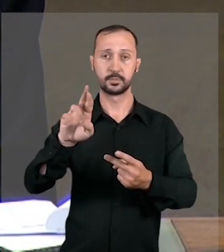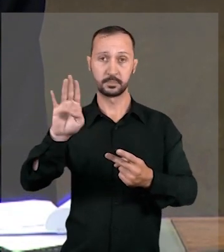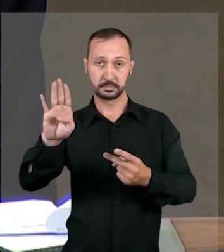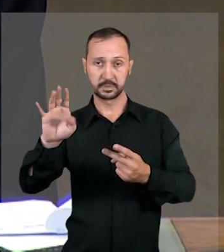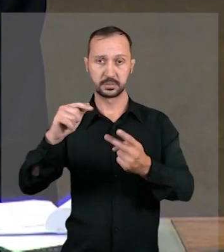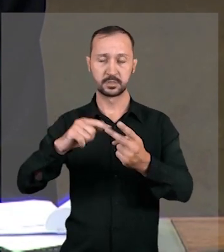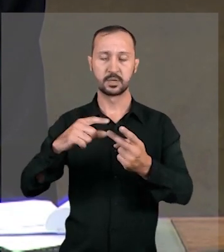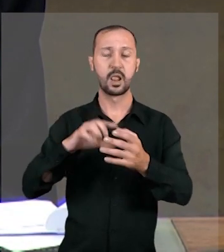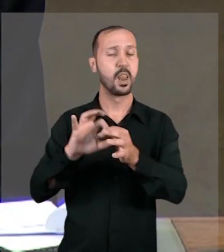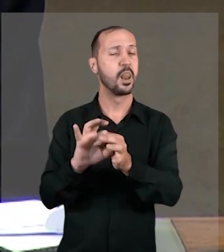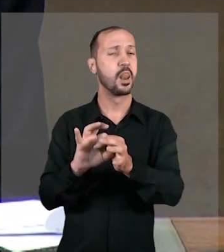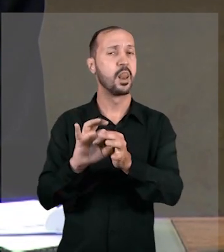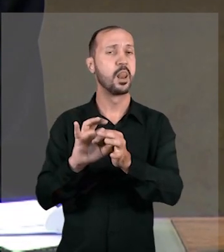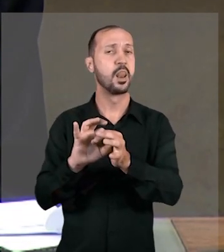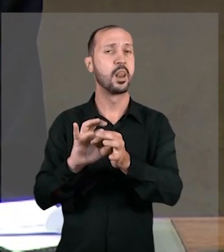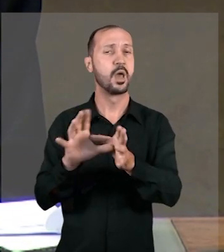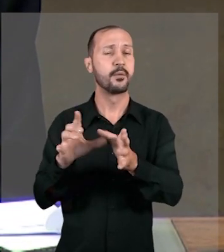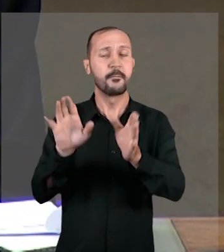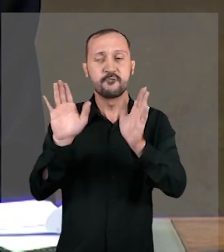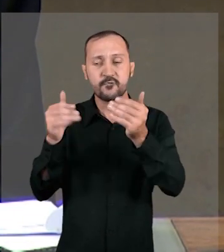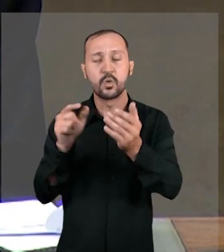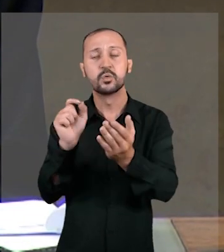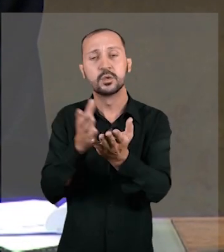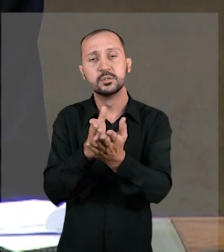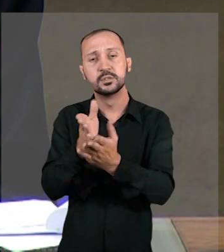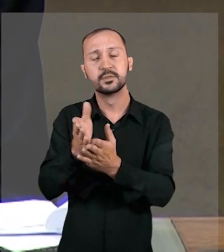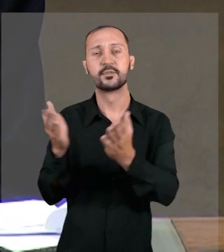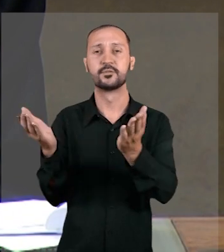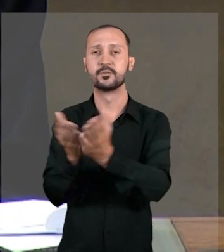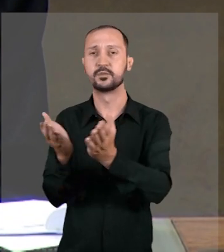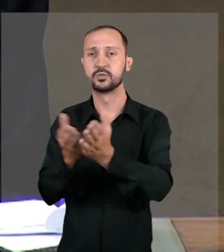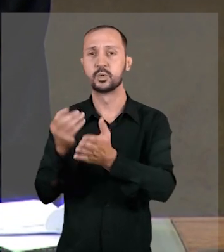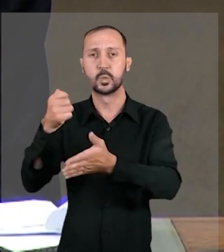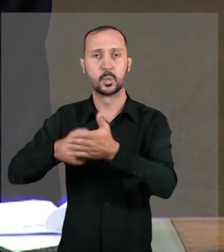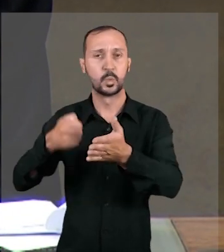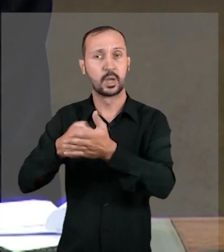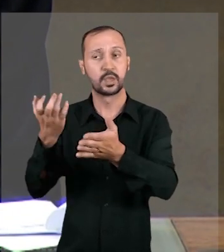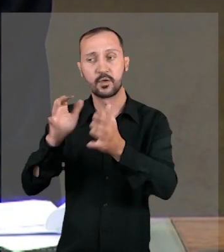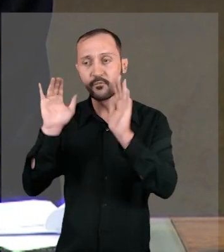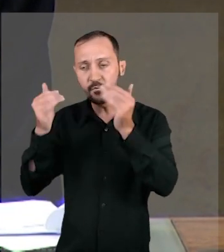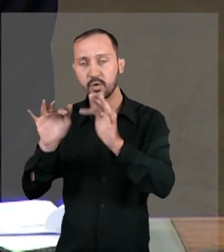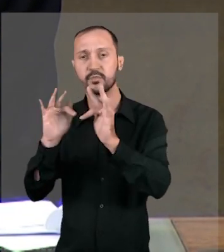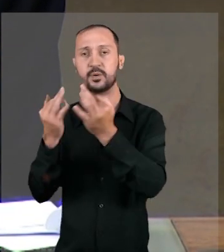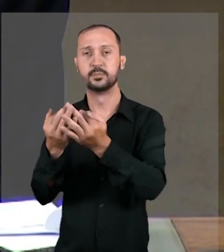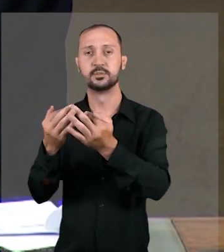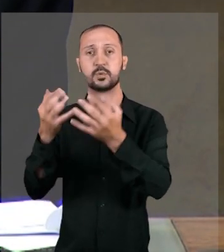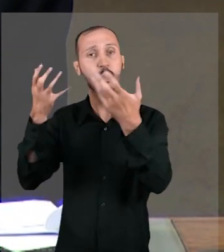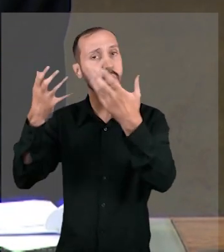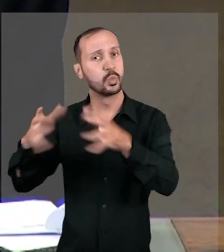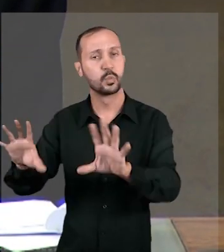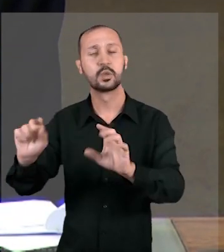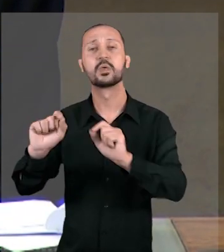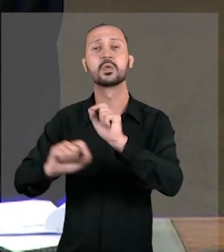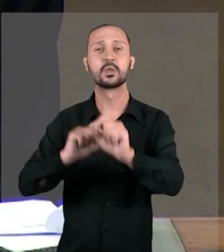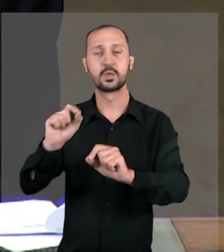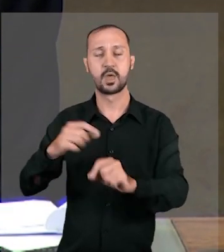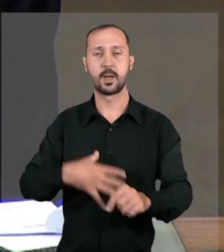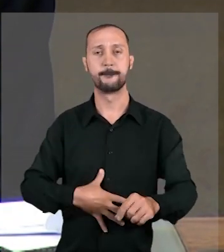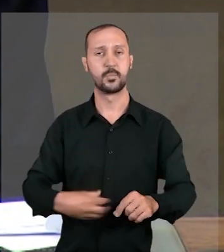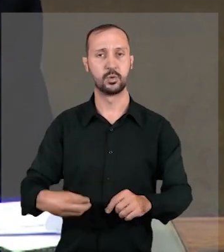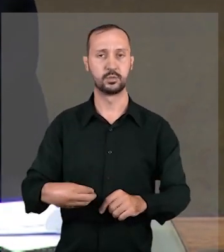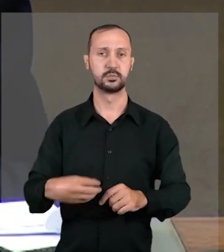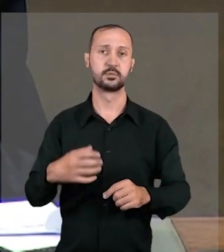tem as suas posições sobre a questão feminina e, evidentemente, é radicalmente contra a descriminalização do